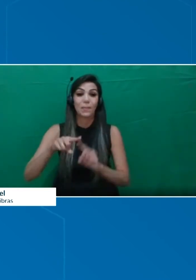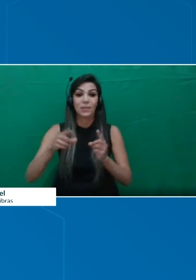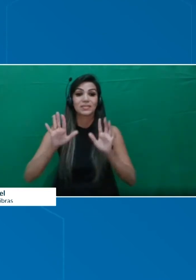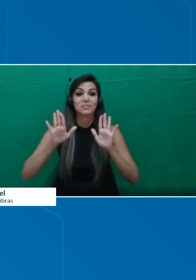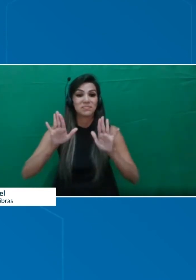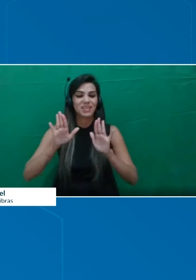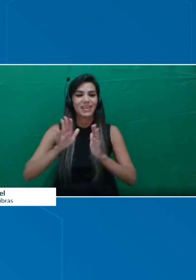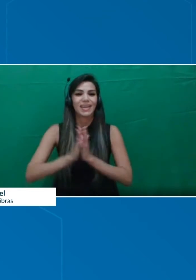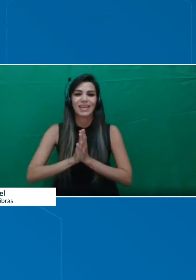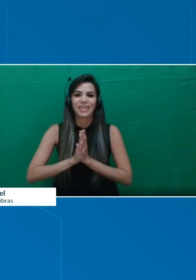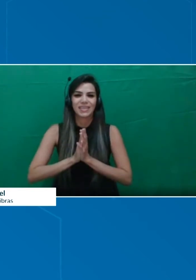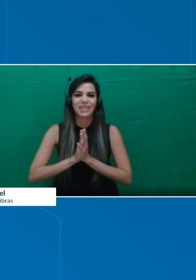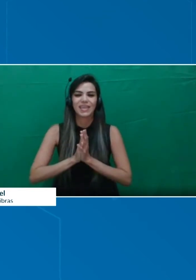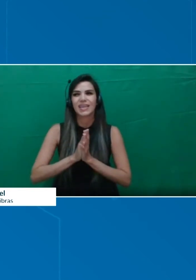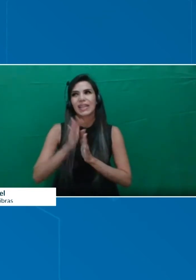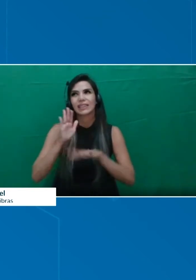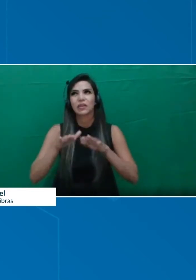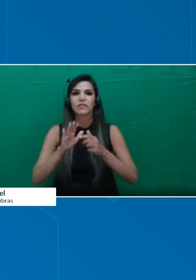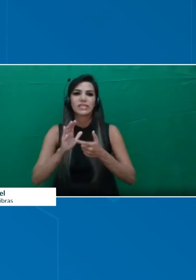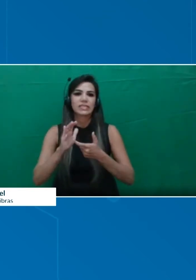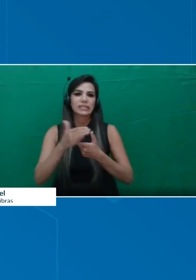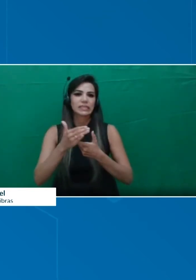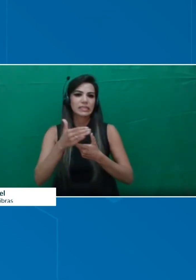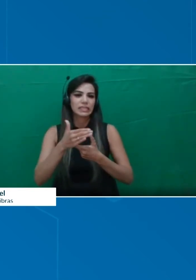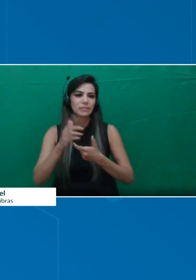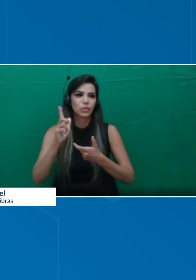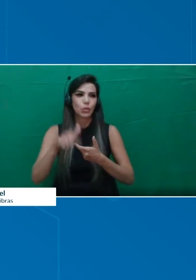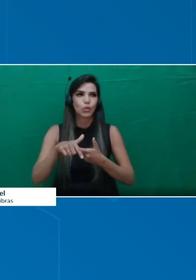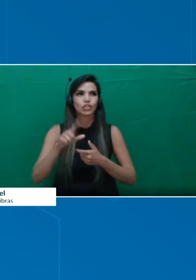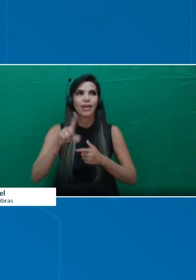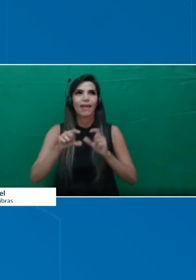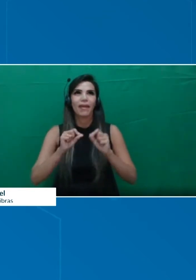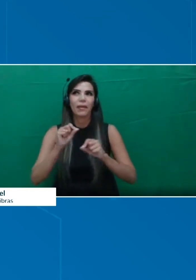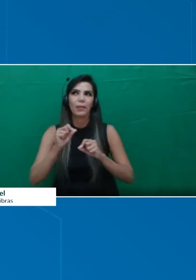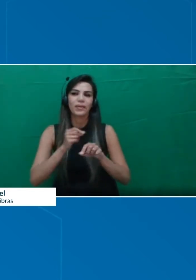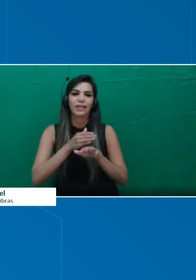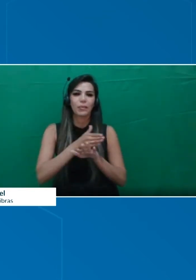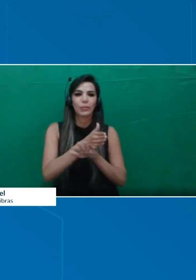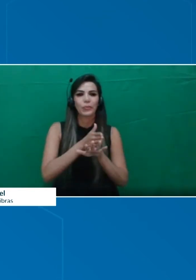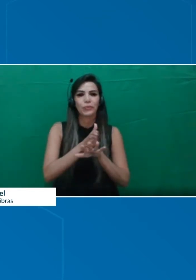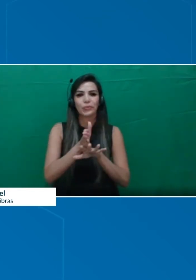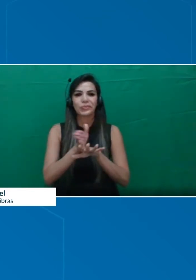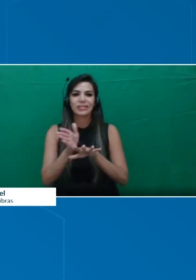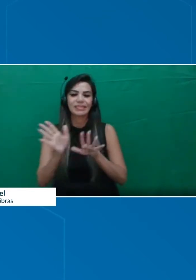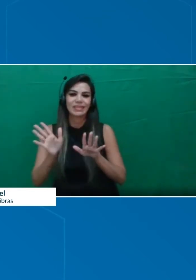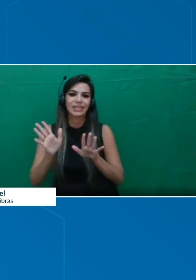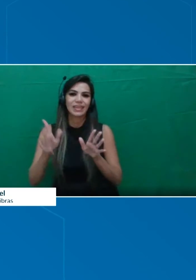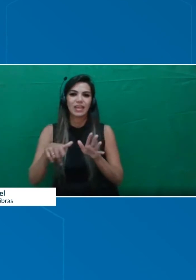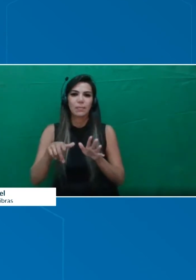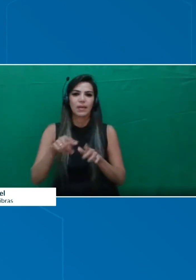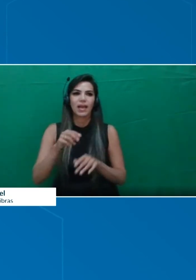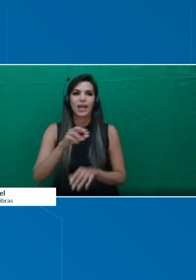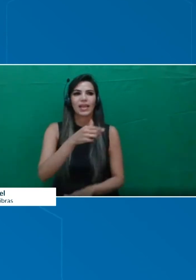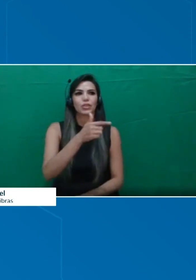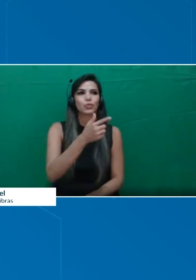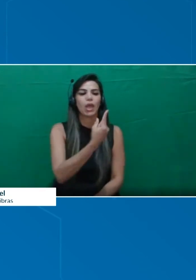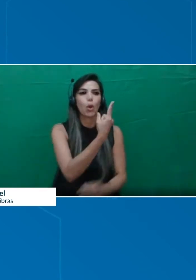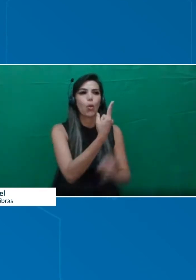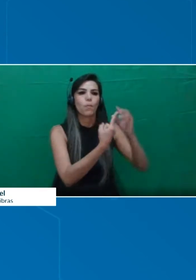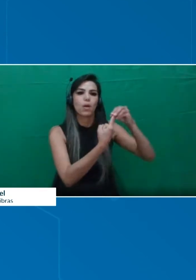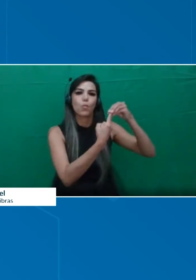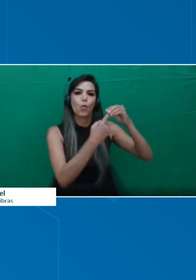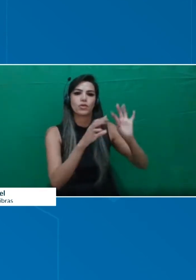absolutamente transversal. Não tem quem domina mais tecnologia e uma profissão vai ser diferenciada. Todas